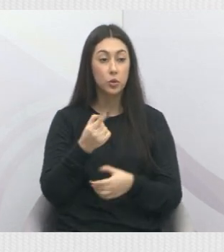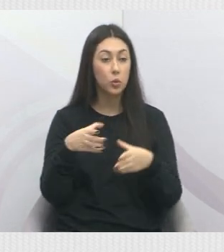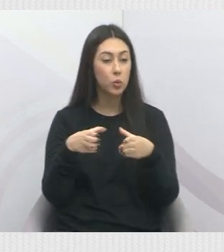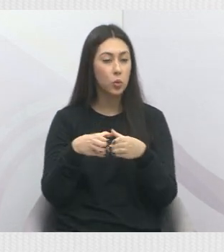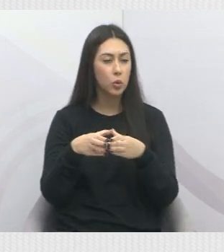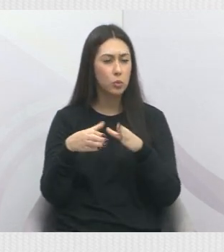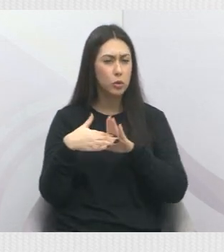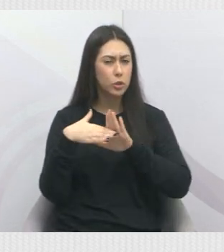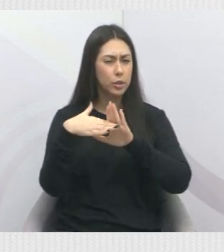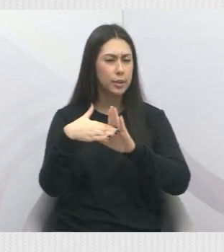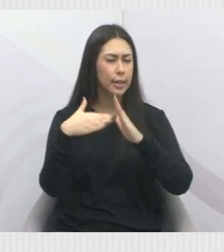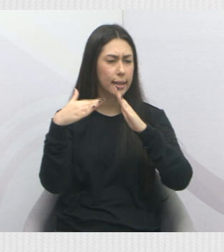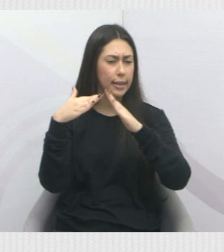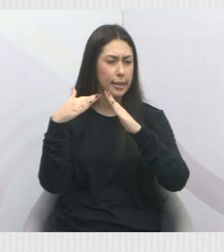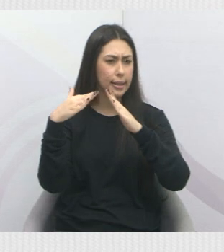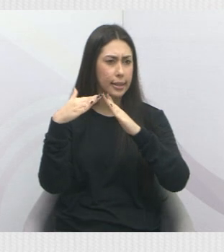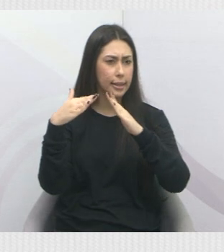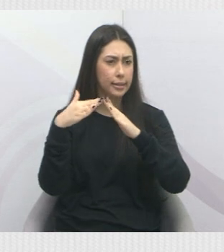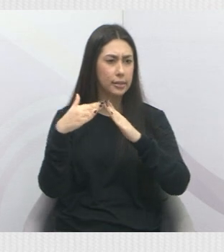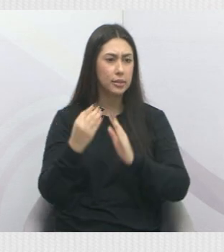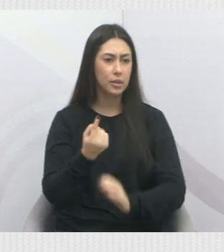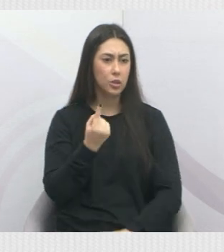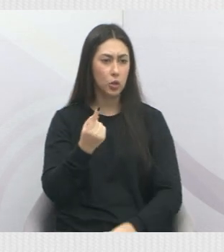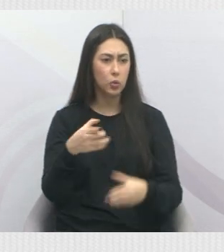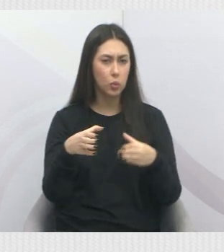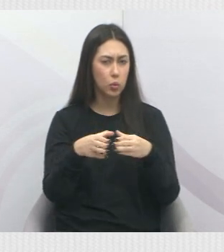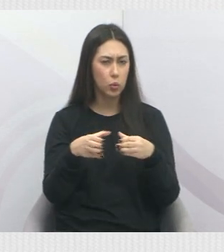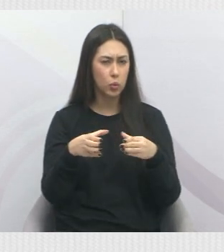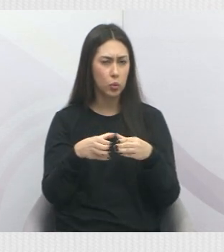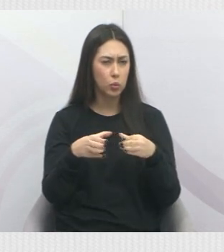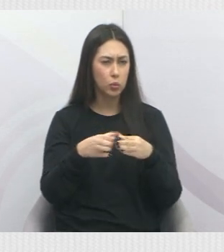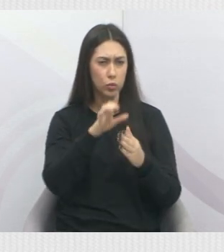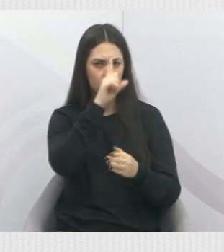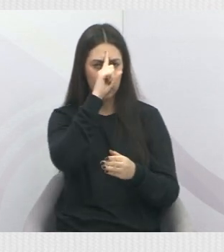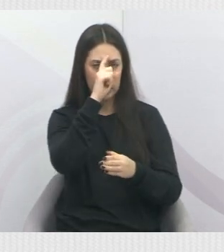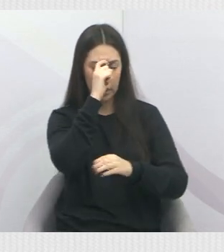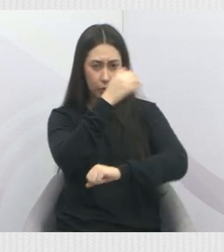equipe de assistência domiciliar nível 1 e uma equipe de consultório na rua.